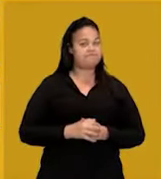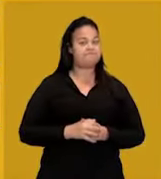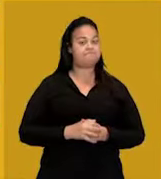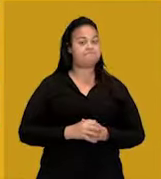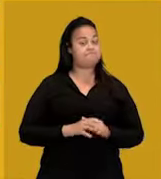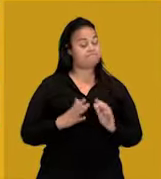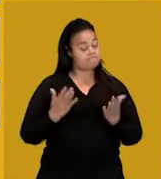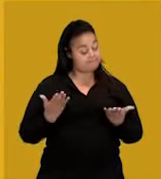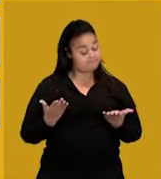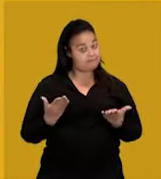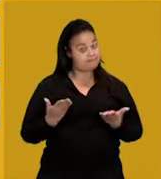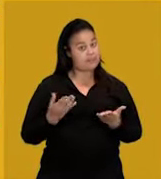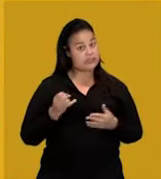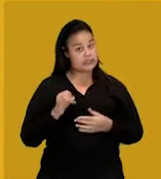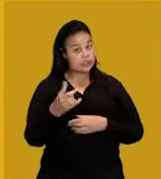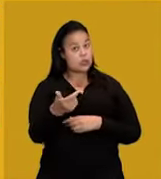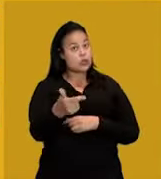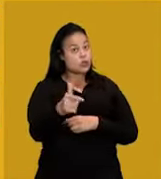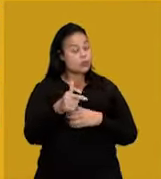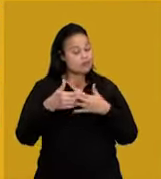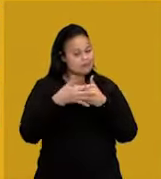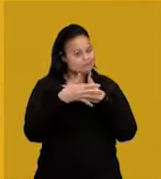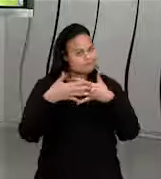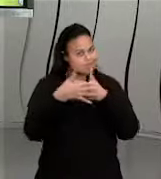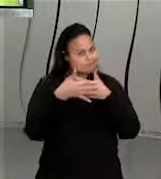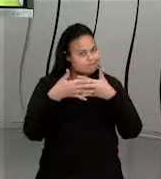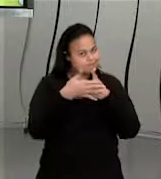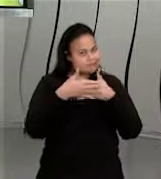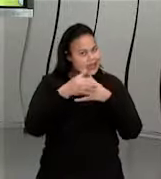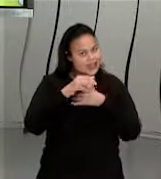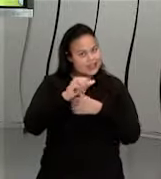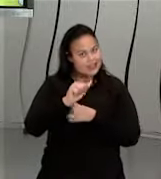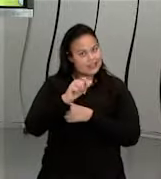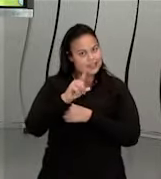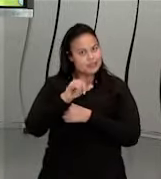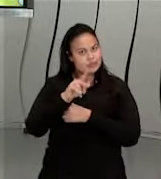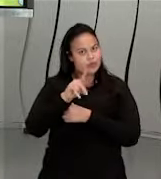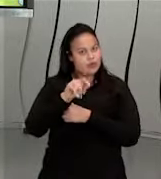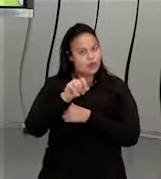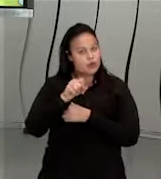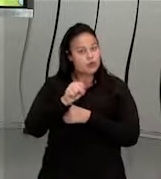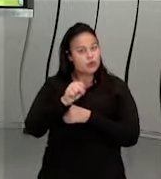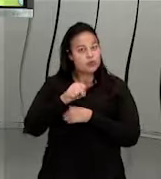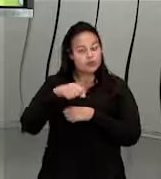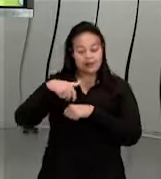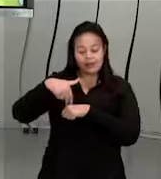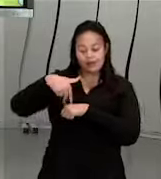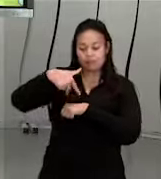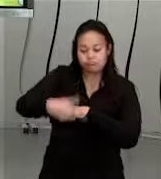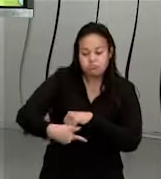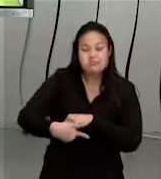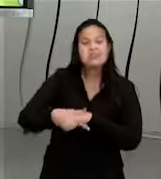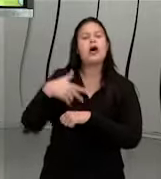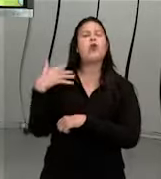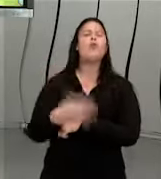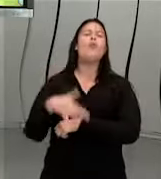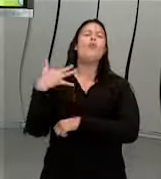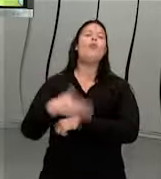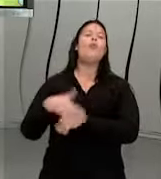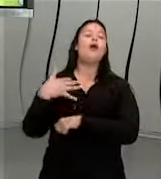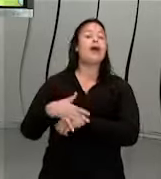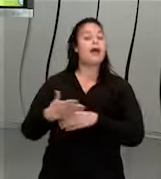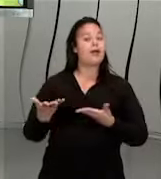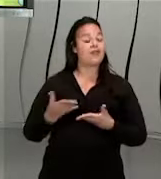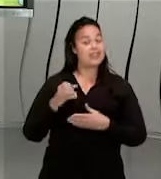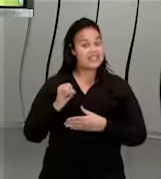Ou seja, se a gente não tivesse tecido adiposo, numa queda a gente machucaria muito mais. O fato da gente ter